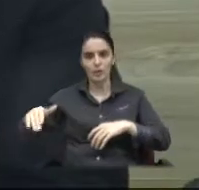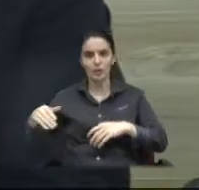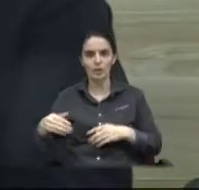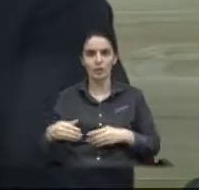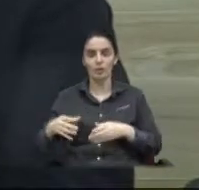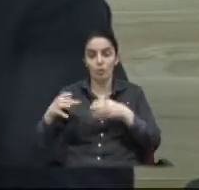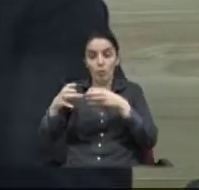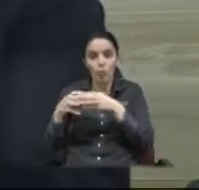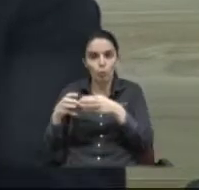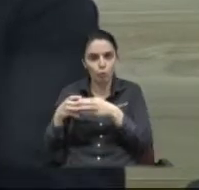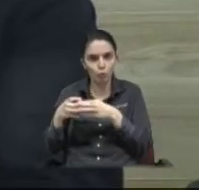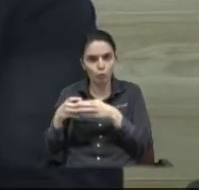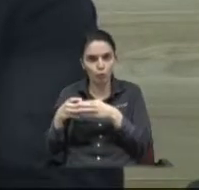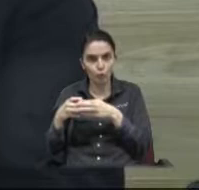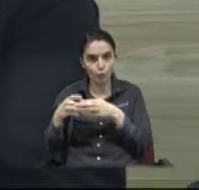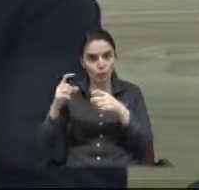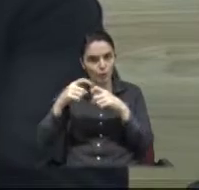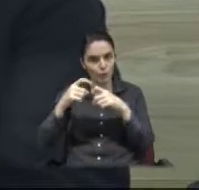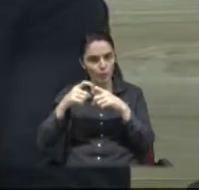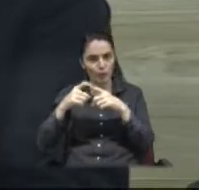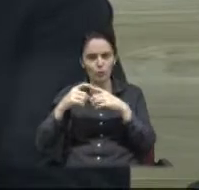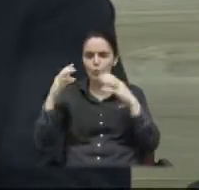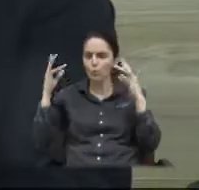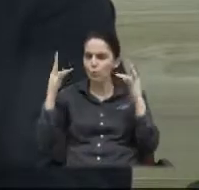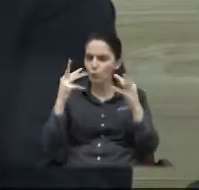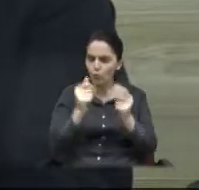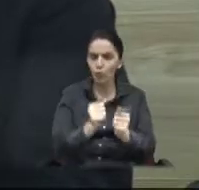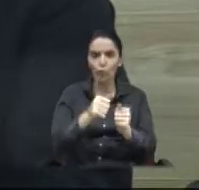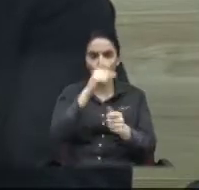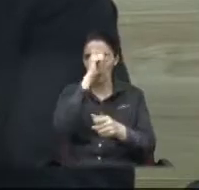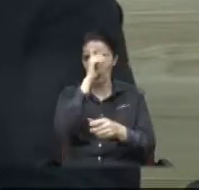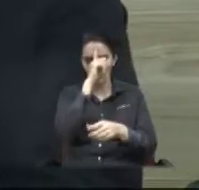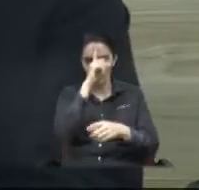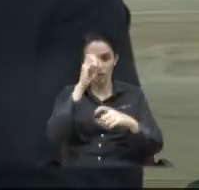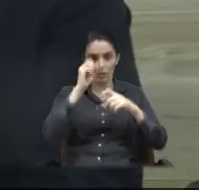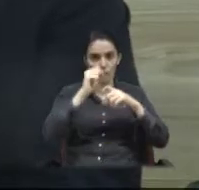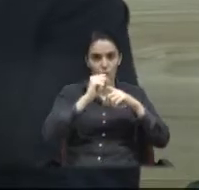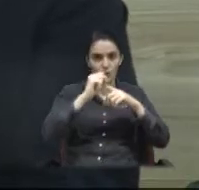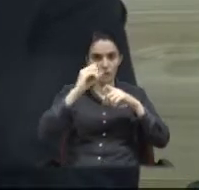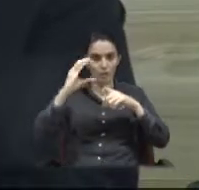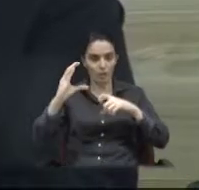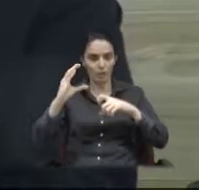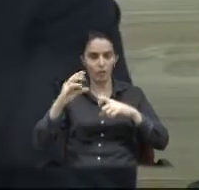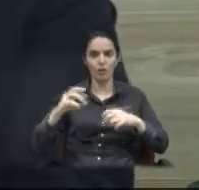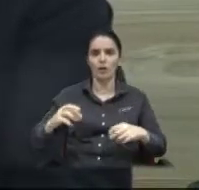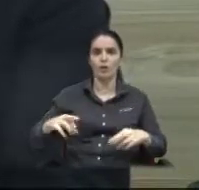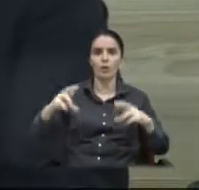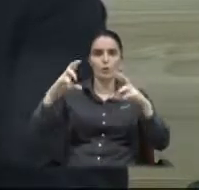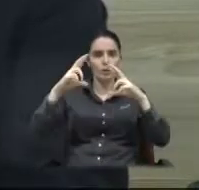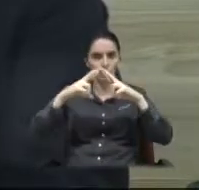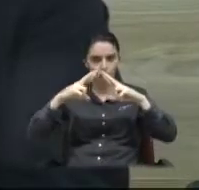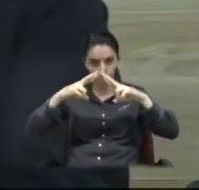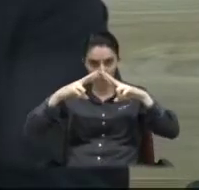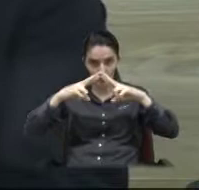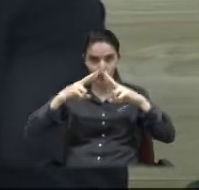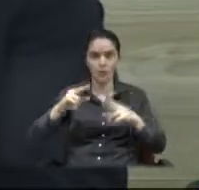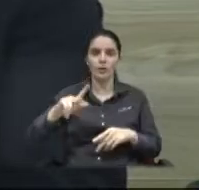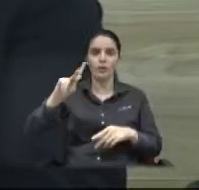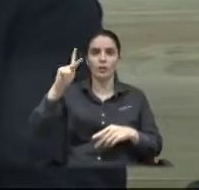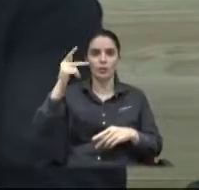hospitais aqui da nossa cidade. Santa Casa, Medical, Unimed e Humanitária.